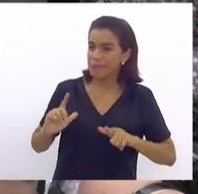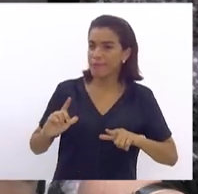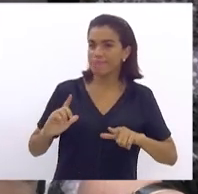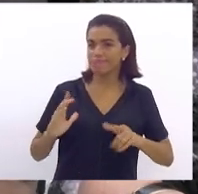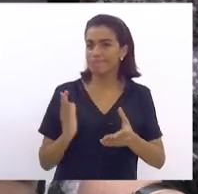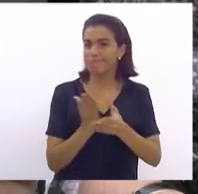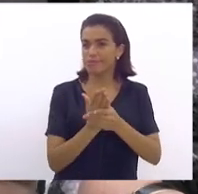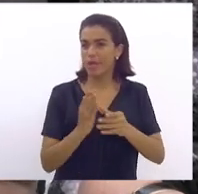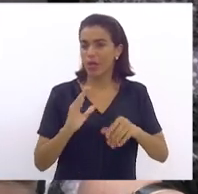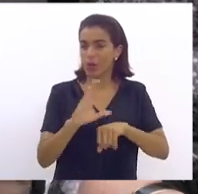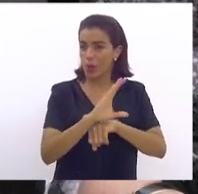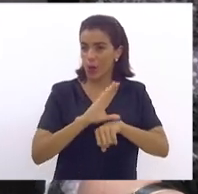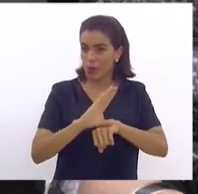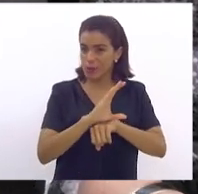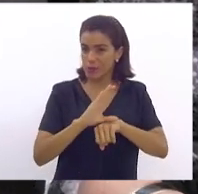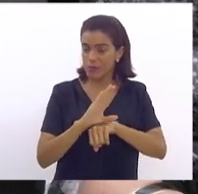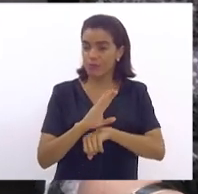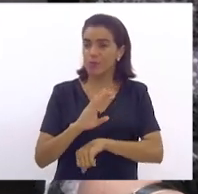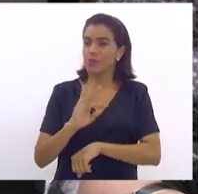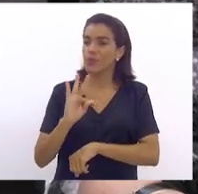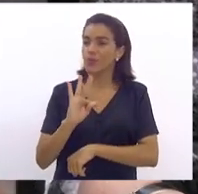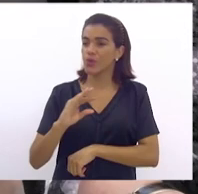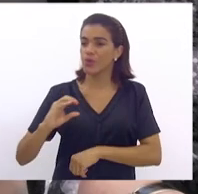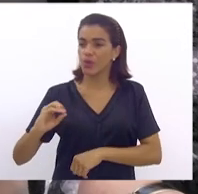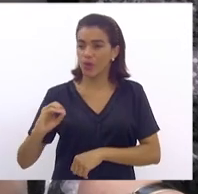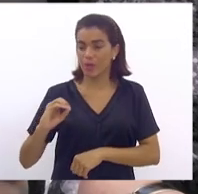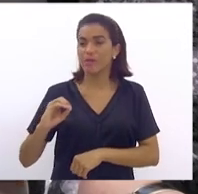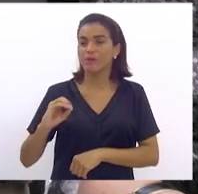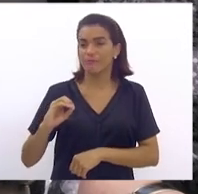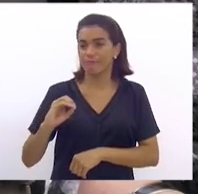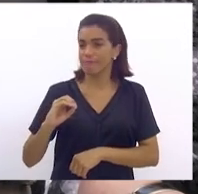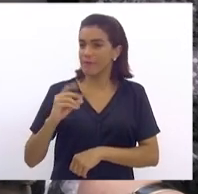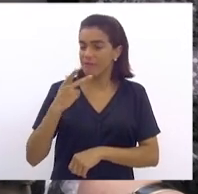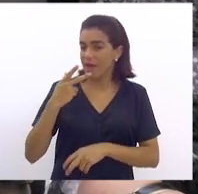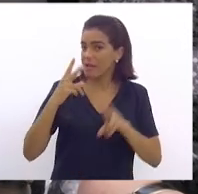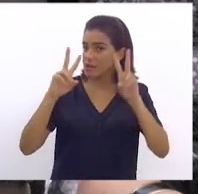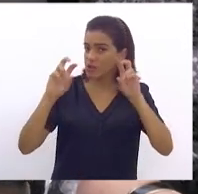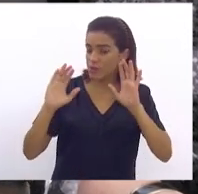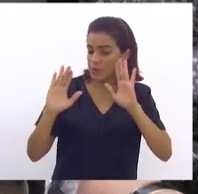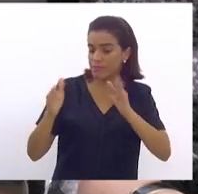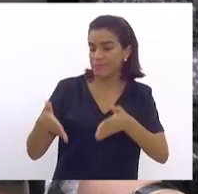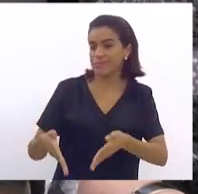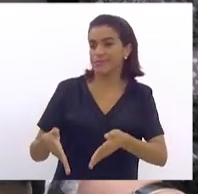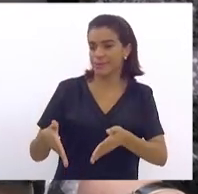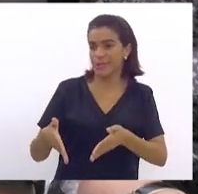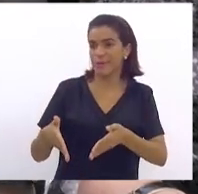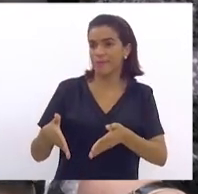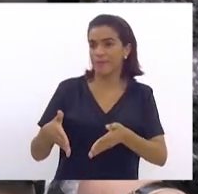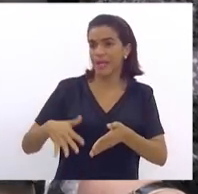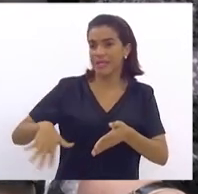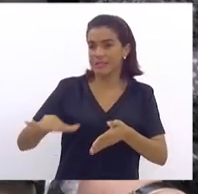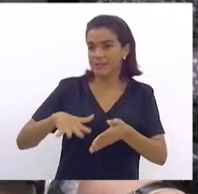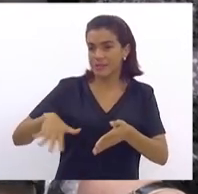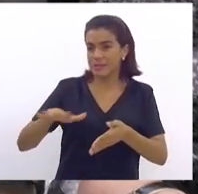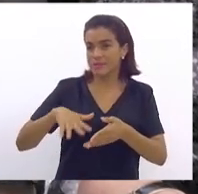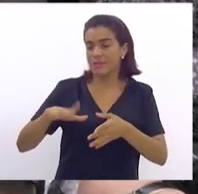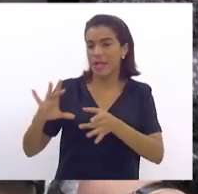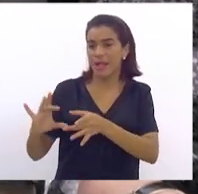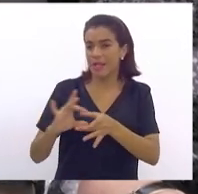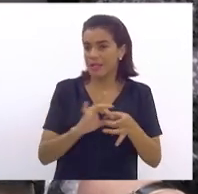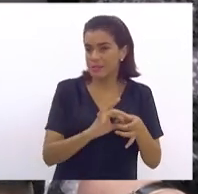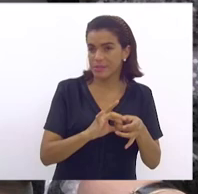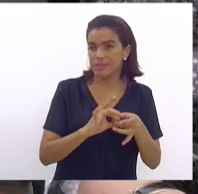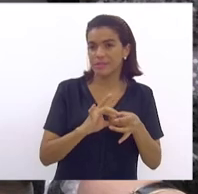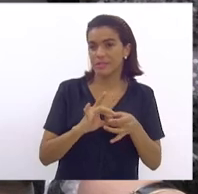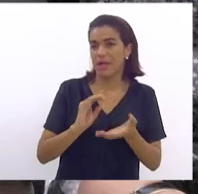de constitucionalidade no Tocantins que trata especificamente disso, né, relacionado que as questões relacionadas